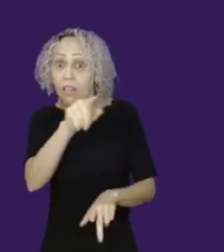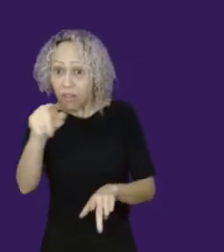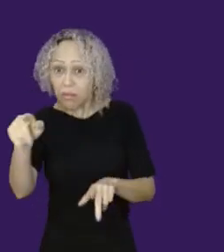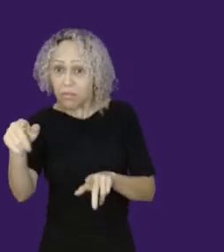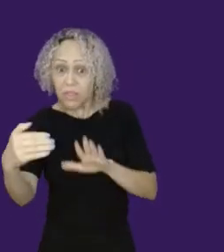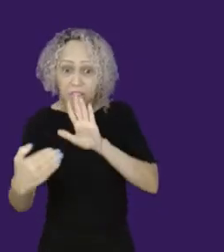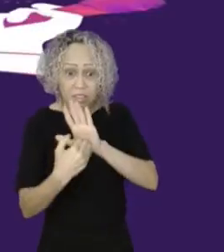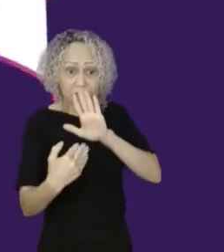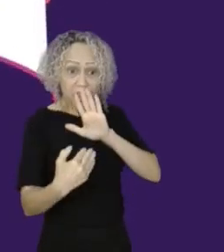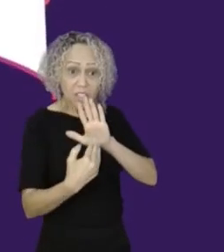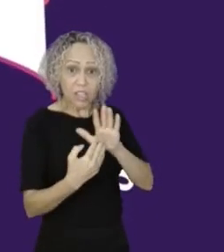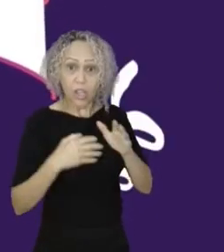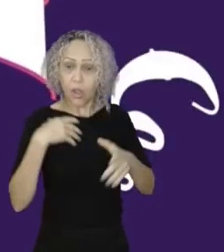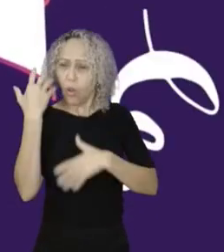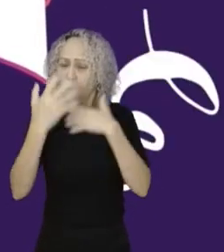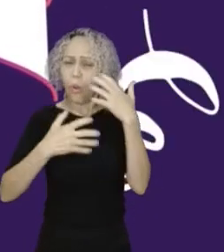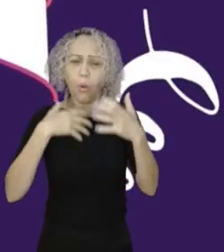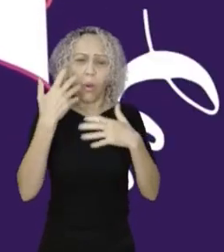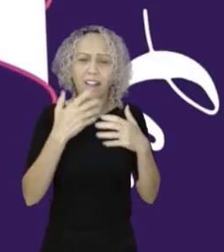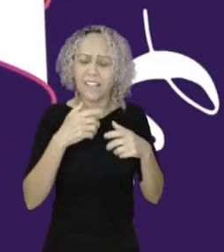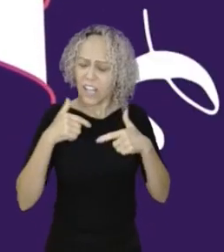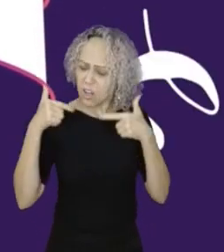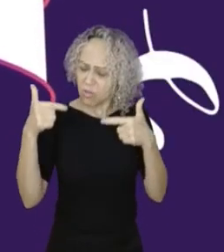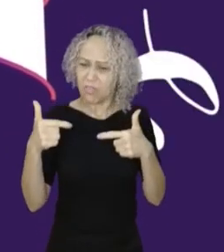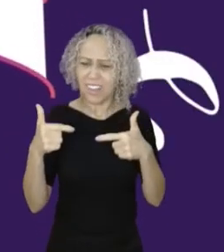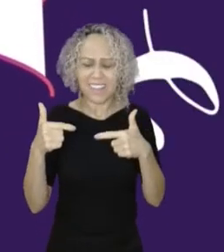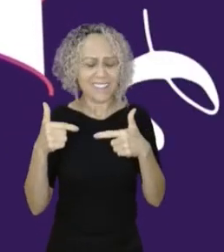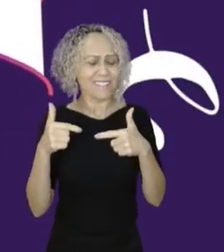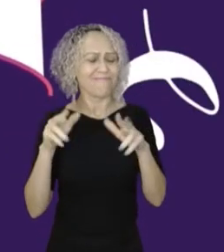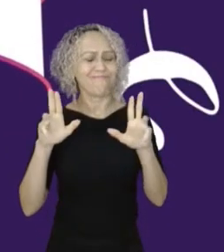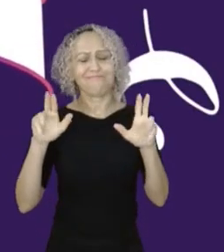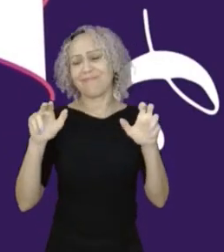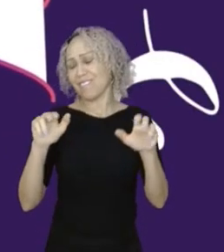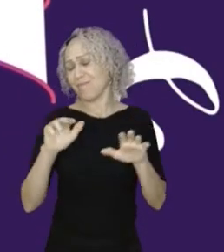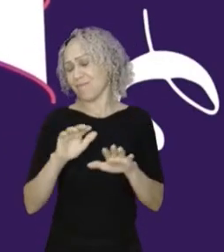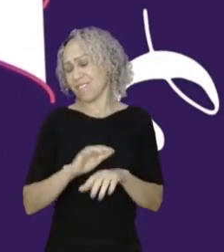Ninguém vai me impedir de cantar e lutar.